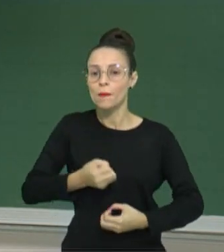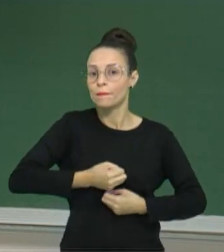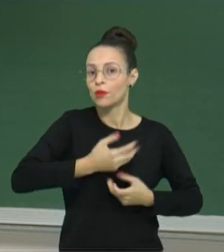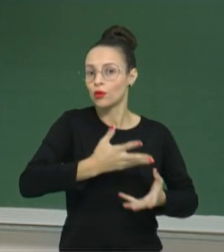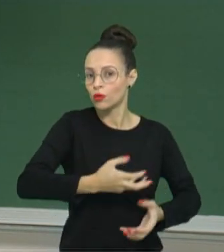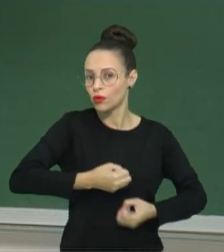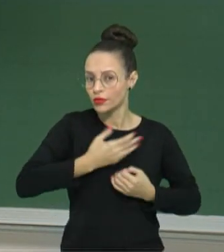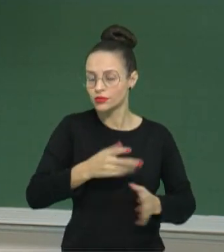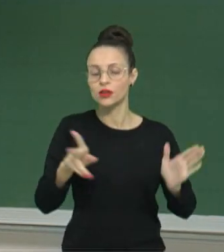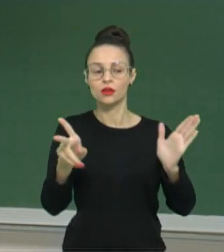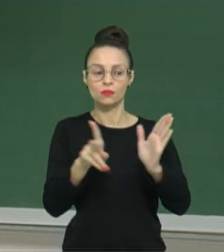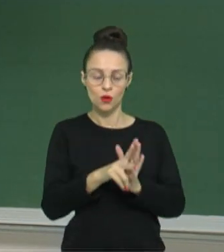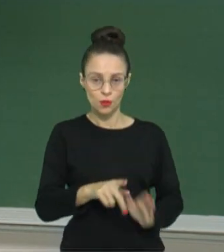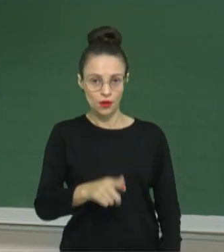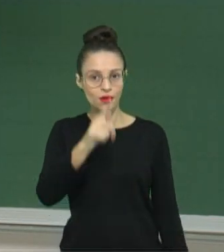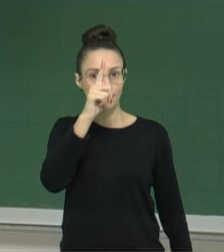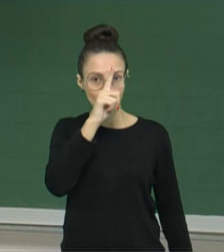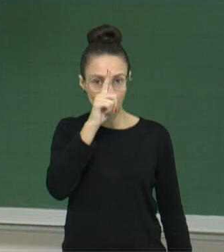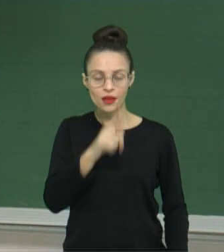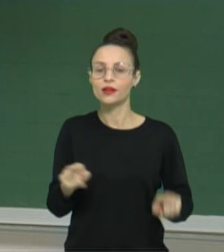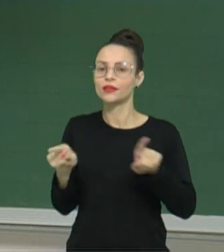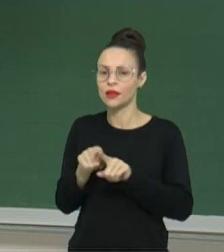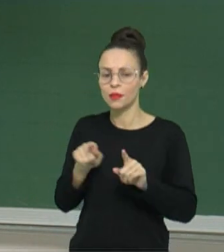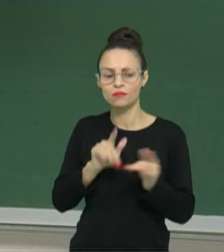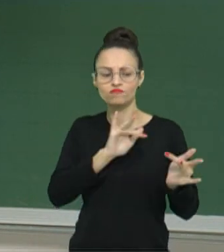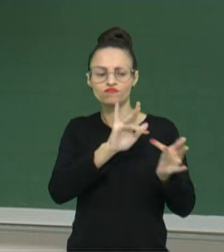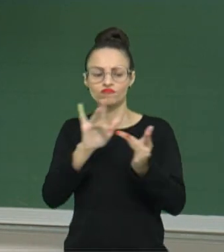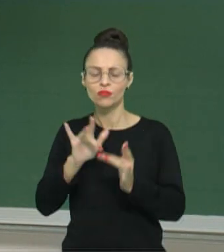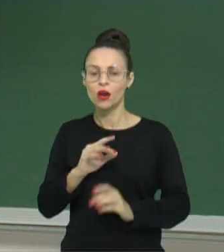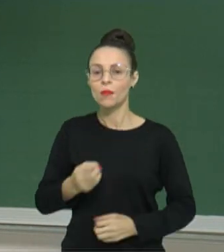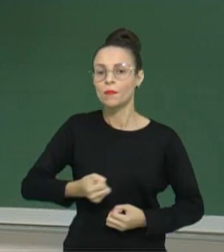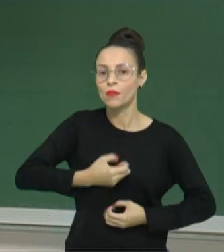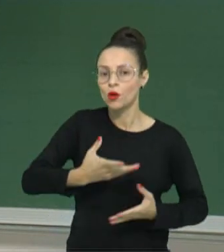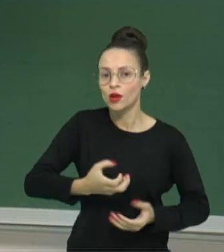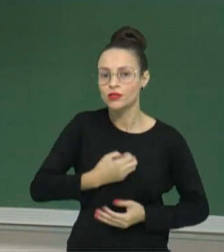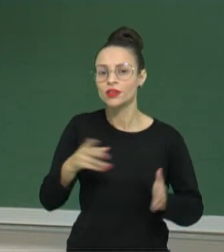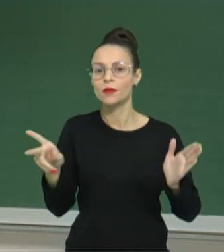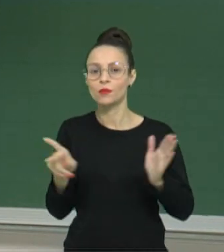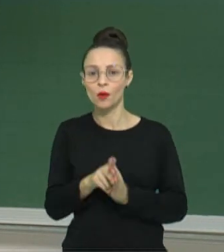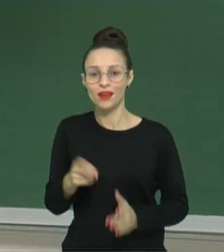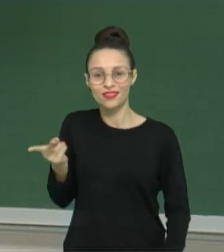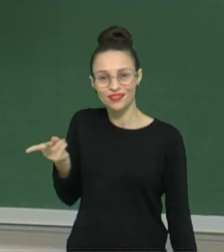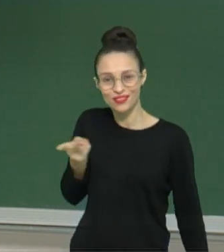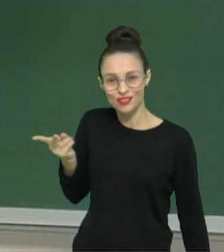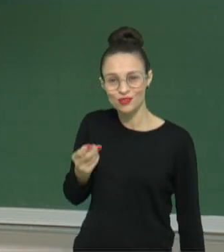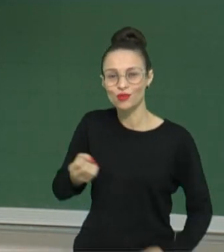poesia desses filósofos e poetas que são o Schiller e o Goethe.